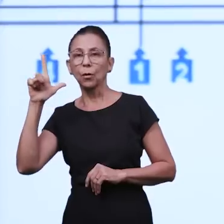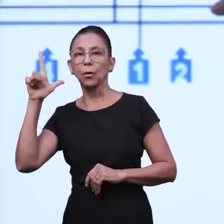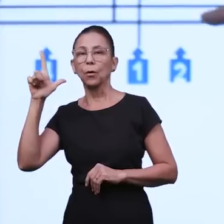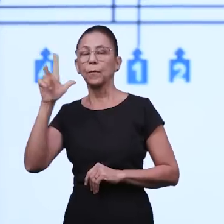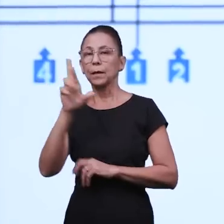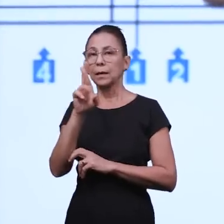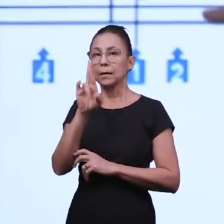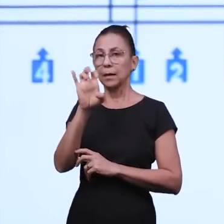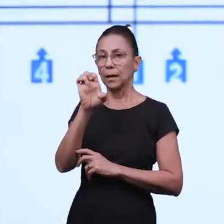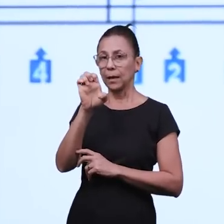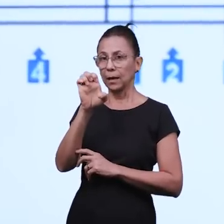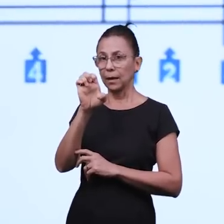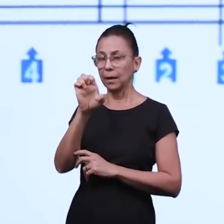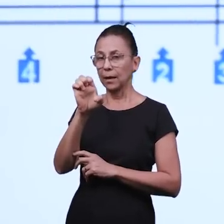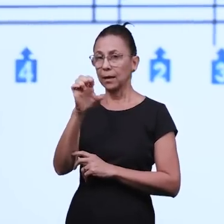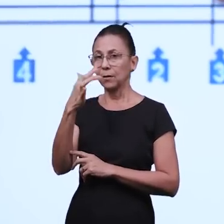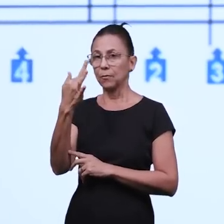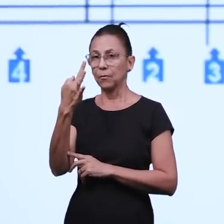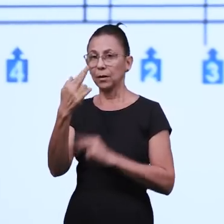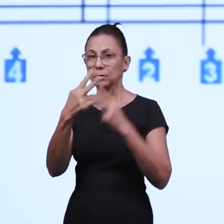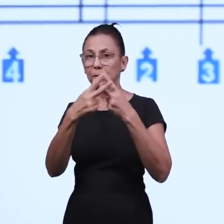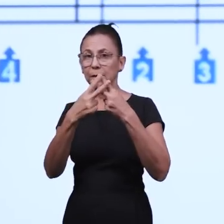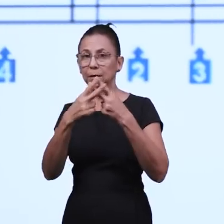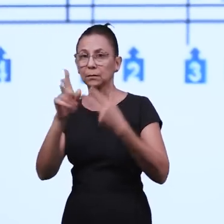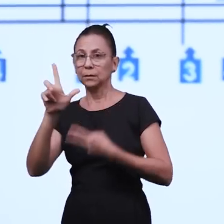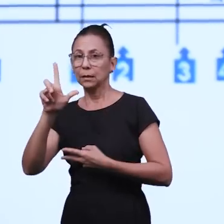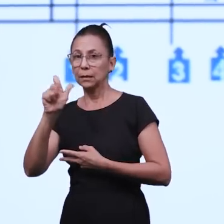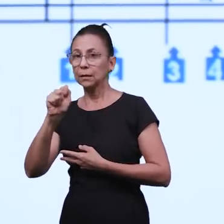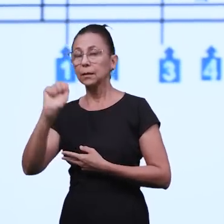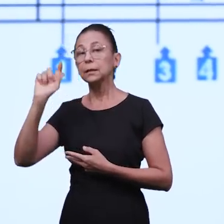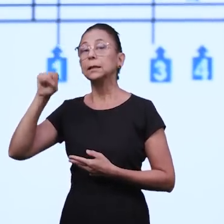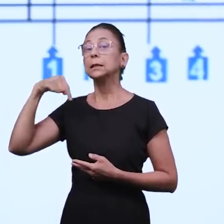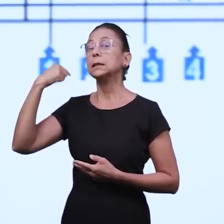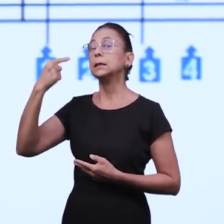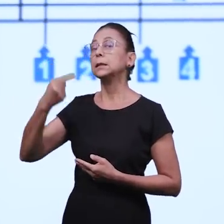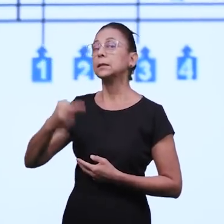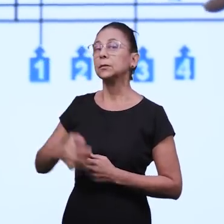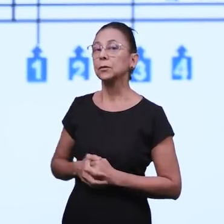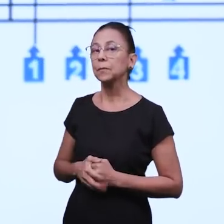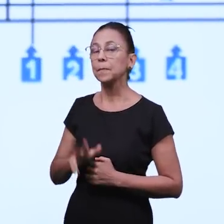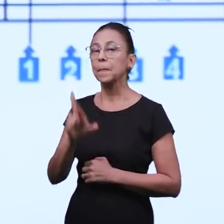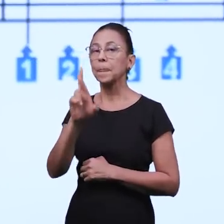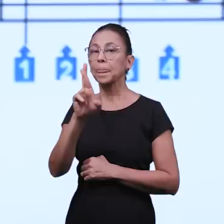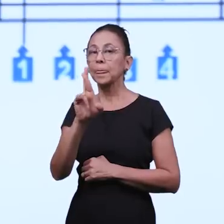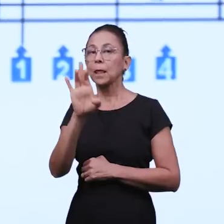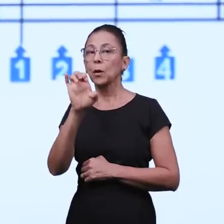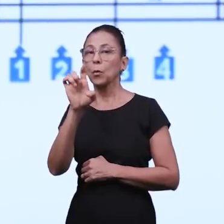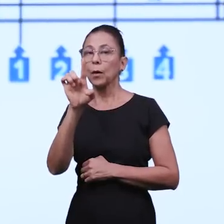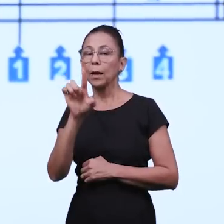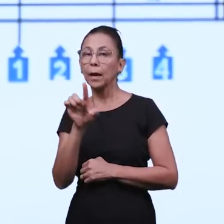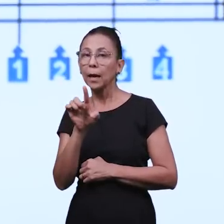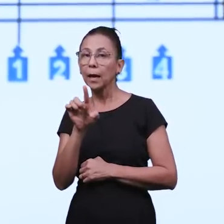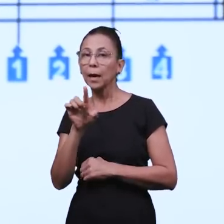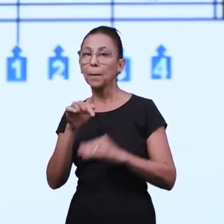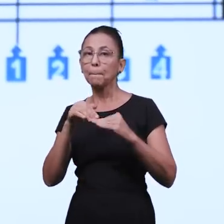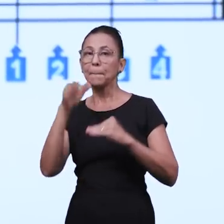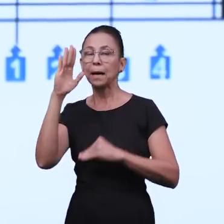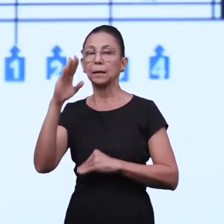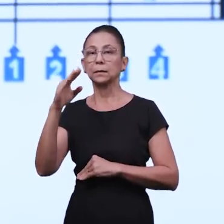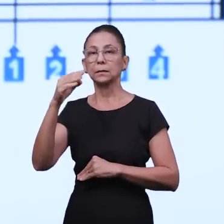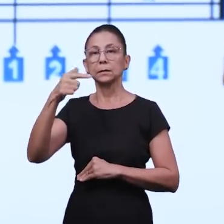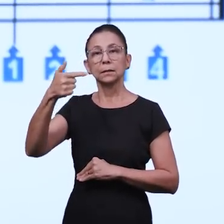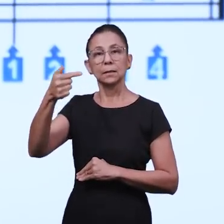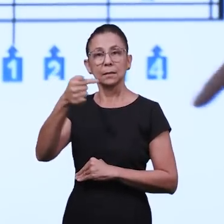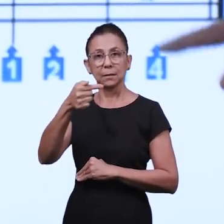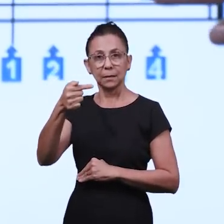maior, ré fá sustenido, lá. E depois nós temos o ré maior com sétima, nota